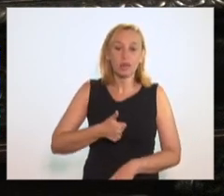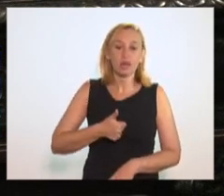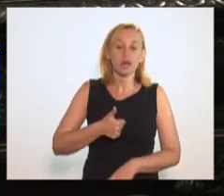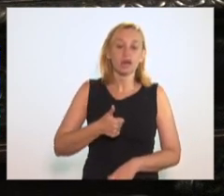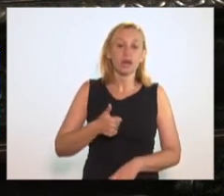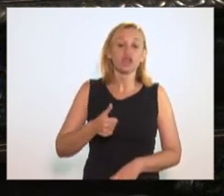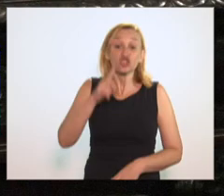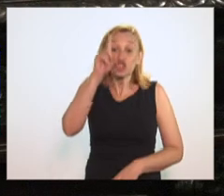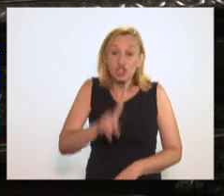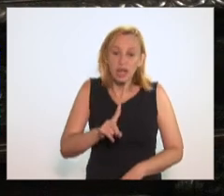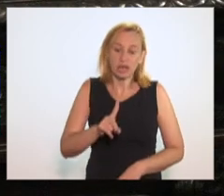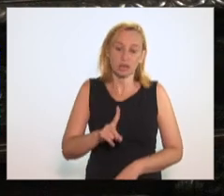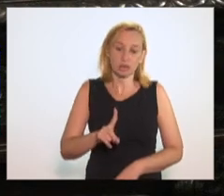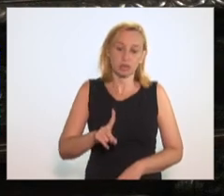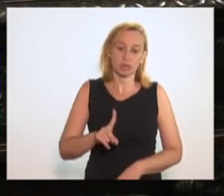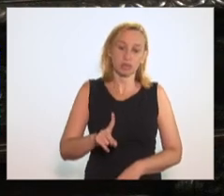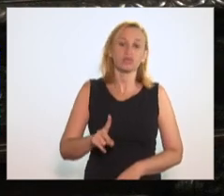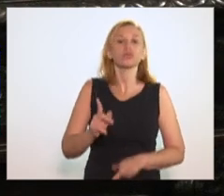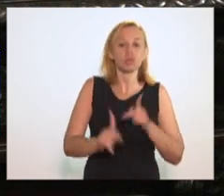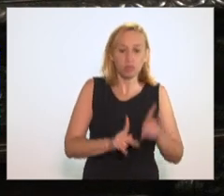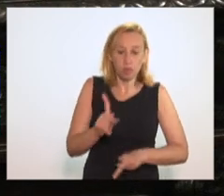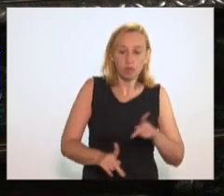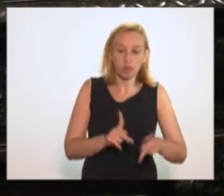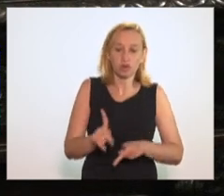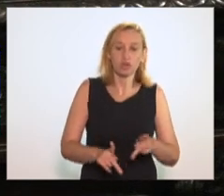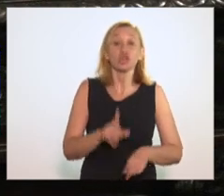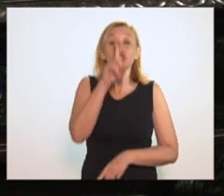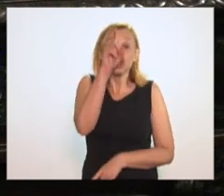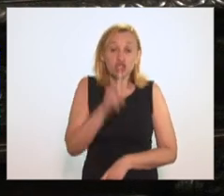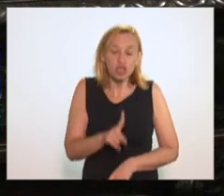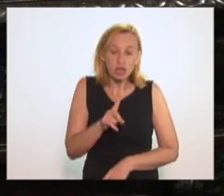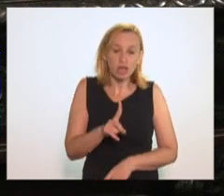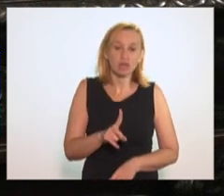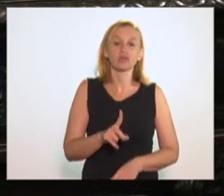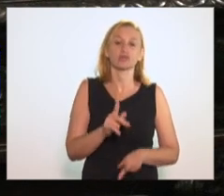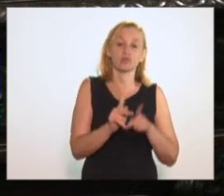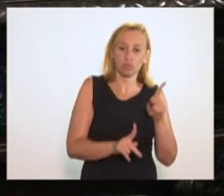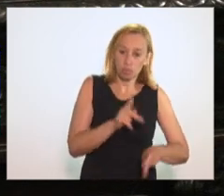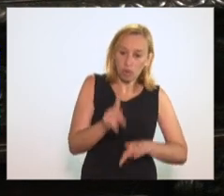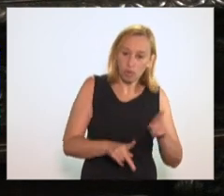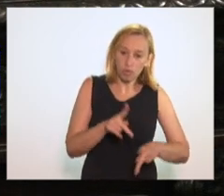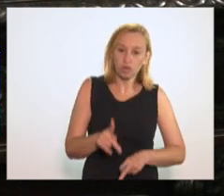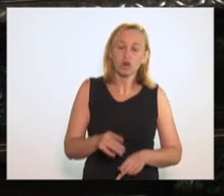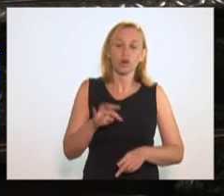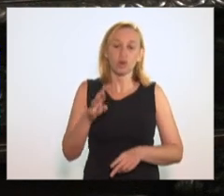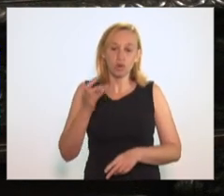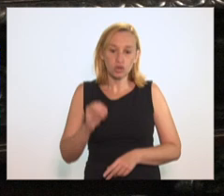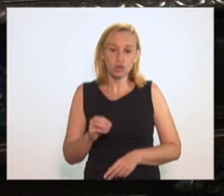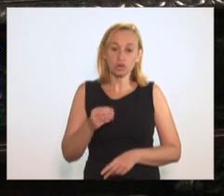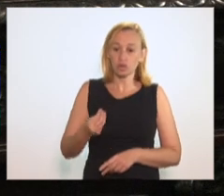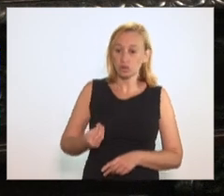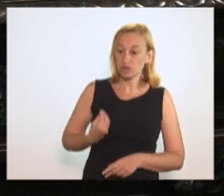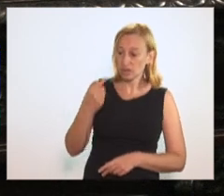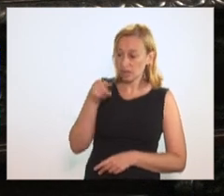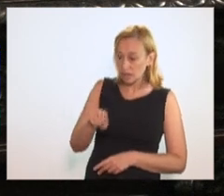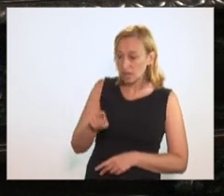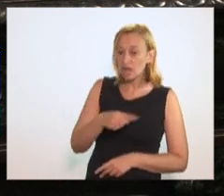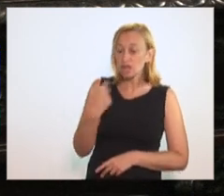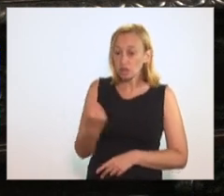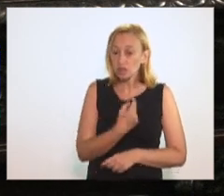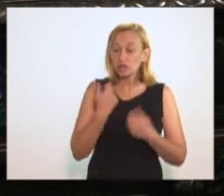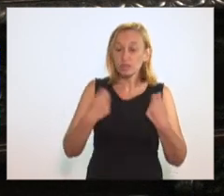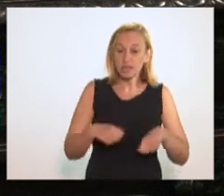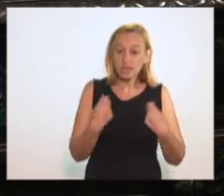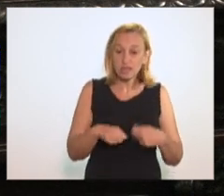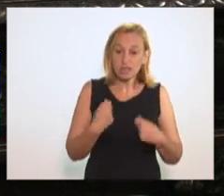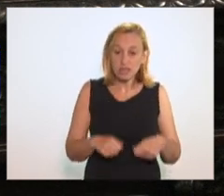direito da população. um direito da população. Então, o consórcio está aí e nós temos que